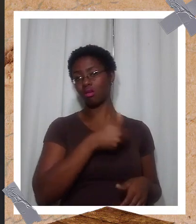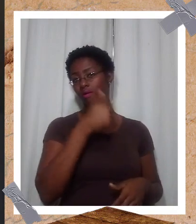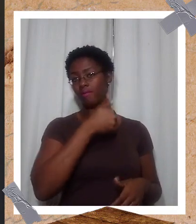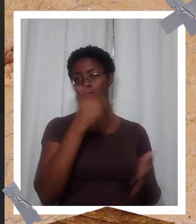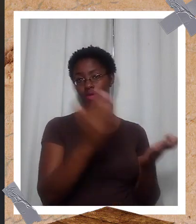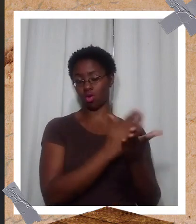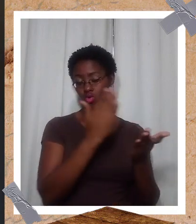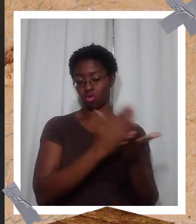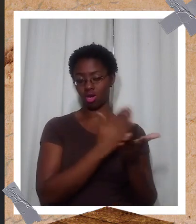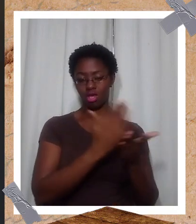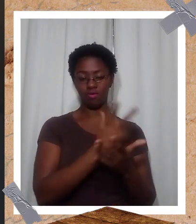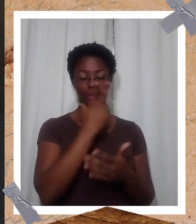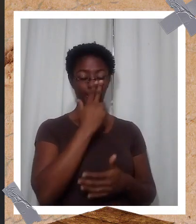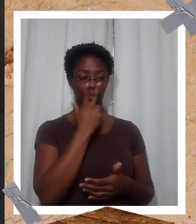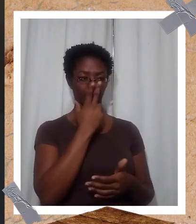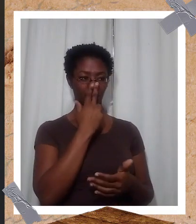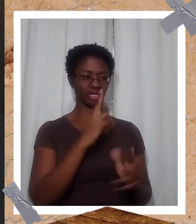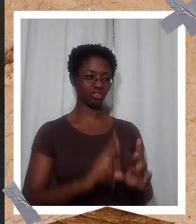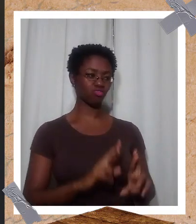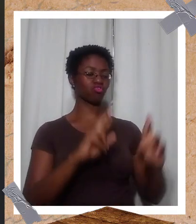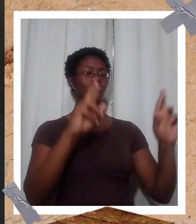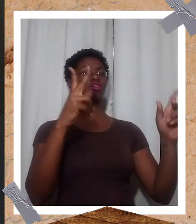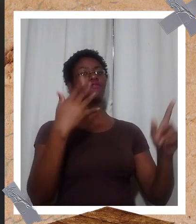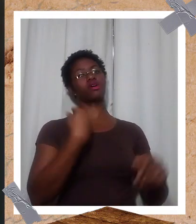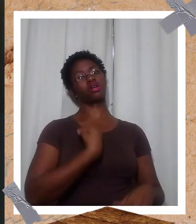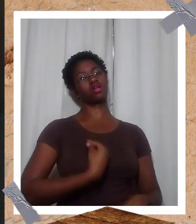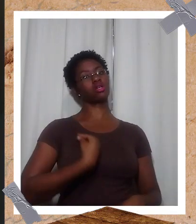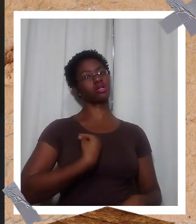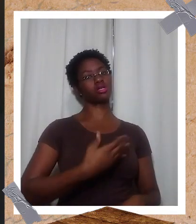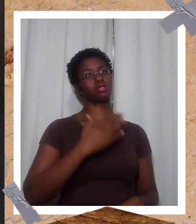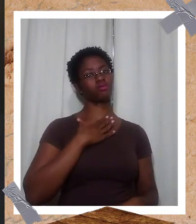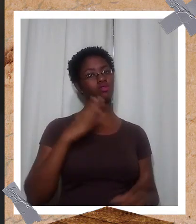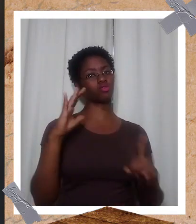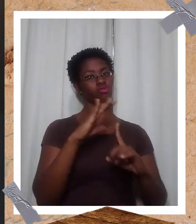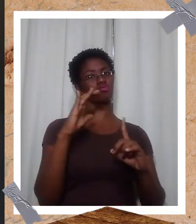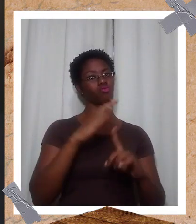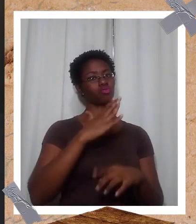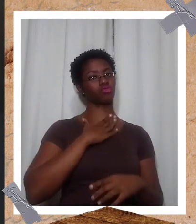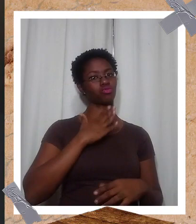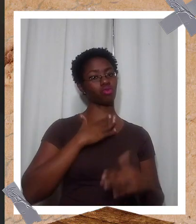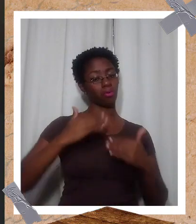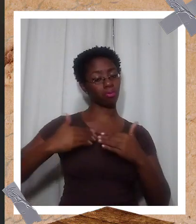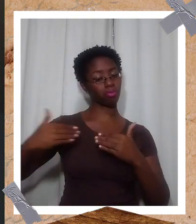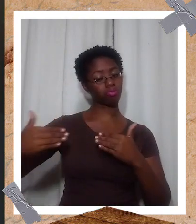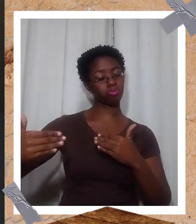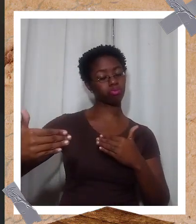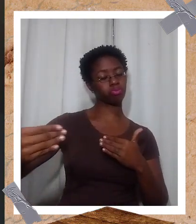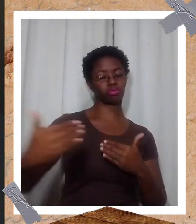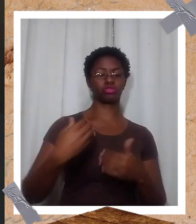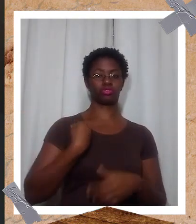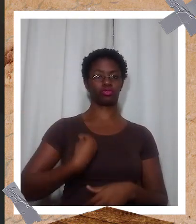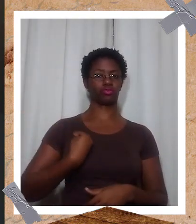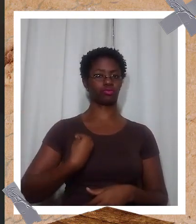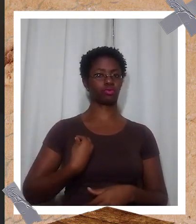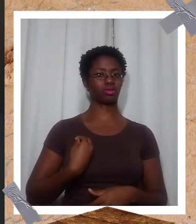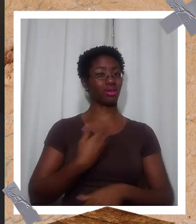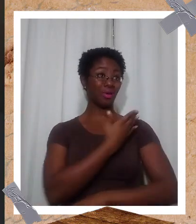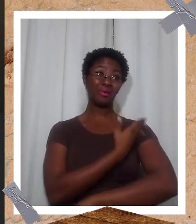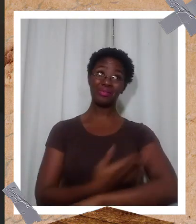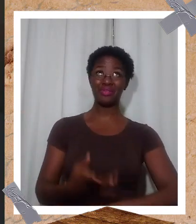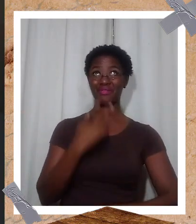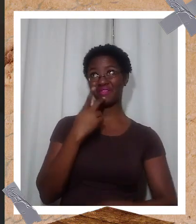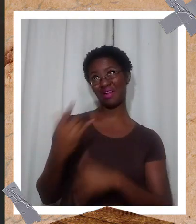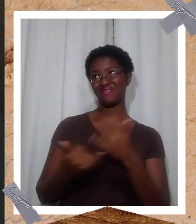fez toda uma diferença, assim, na minha trajetória, né? Eu costumo até fazer uma brincadeira,